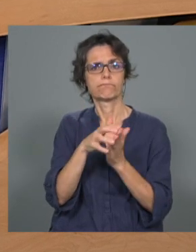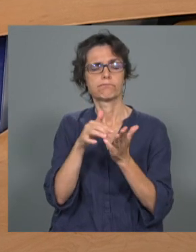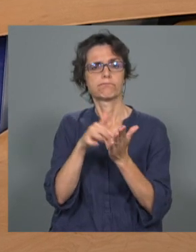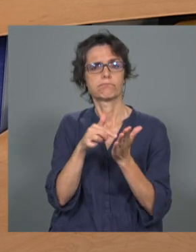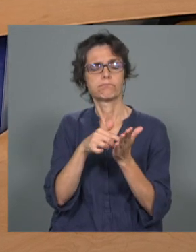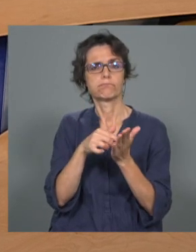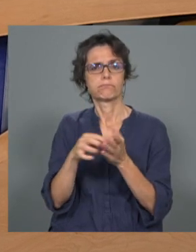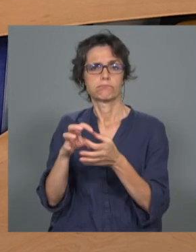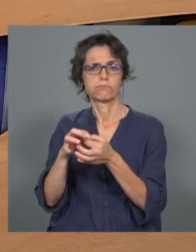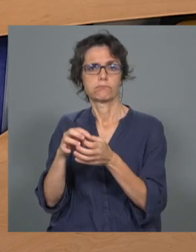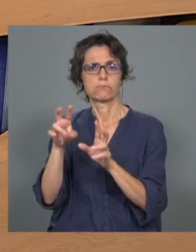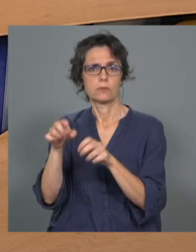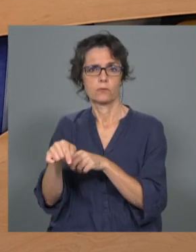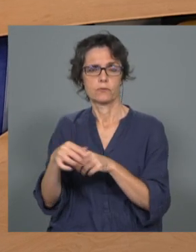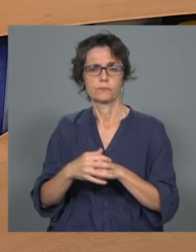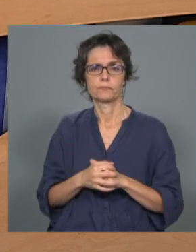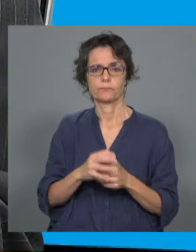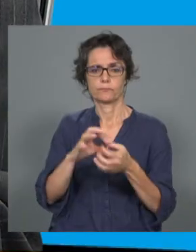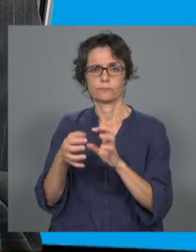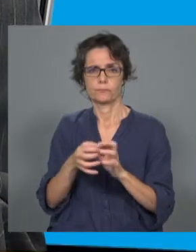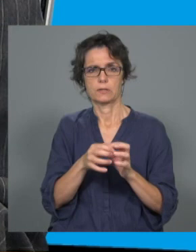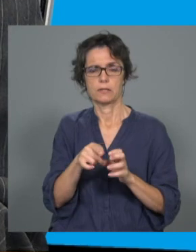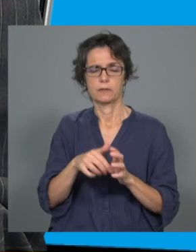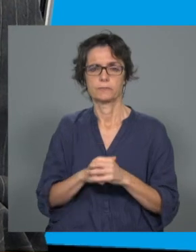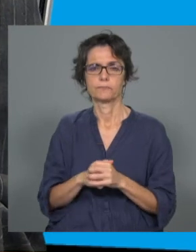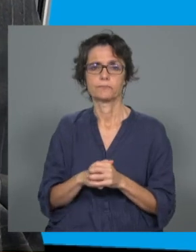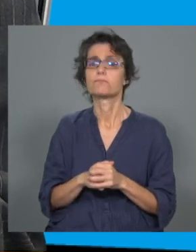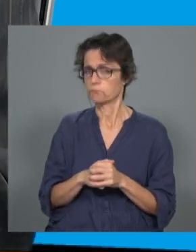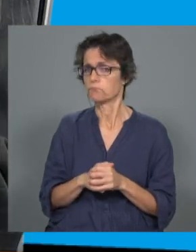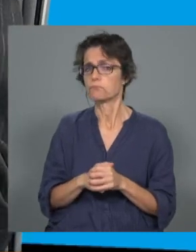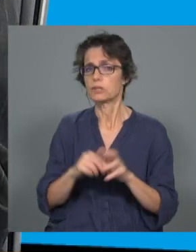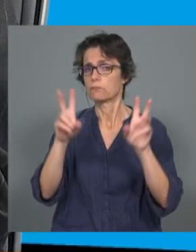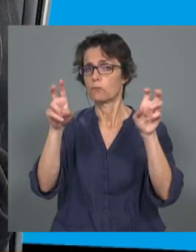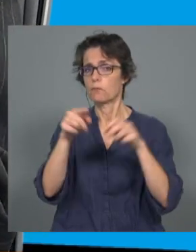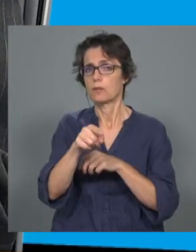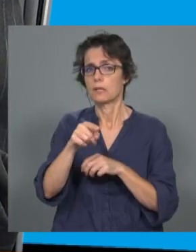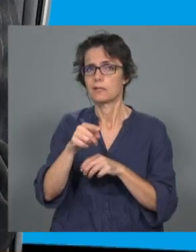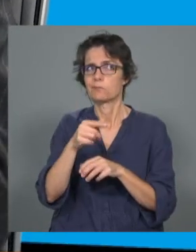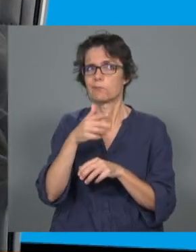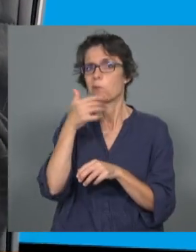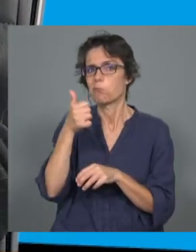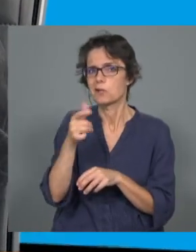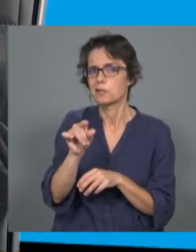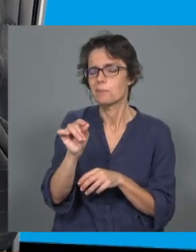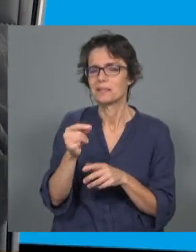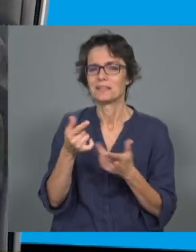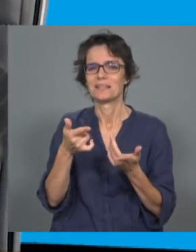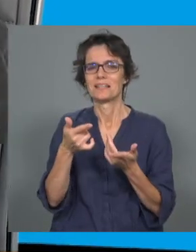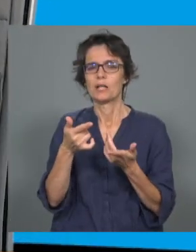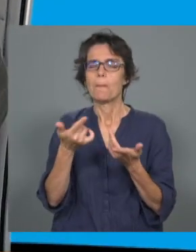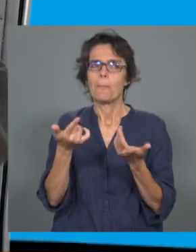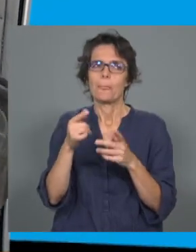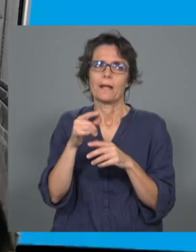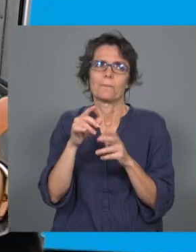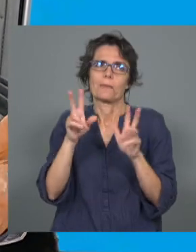liga. Sim, eu acho que é uma temática muito bonita, embora isto seja um estereótipo, a gente está sempre a dizer que as